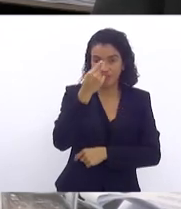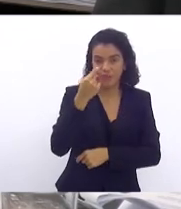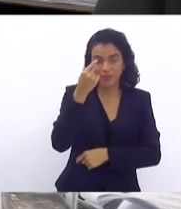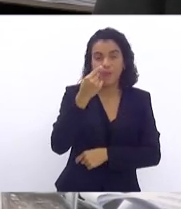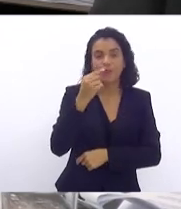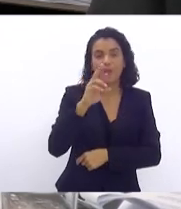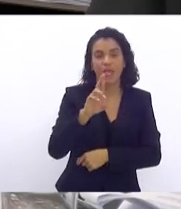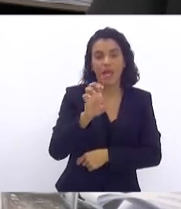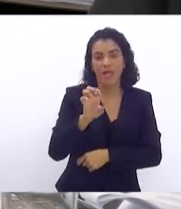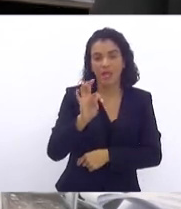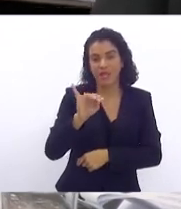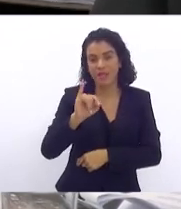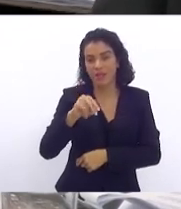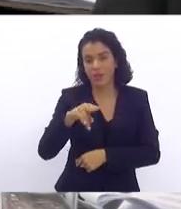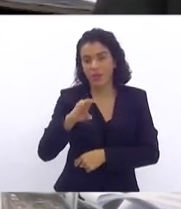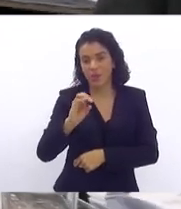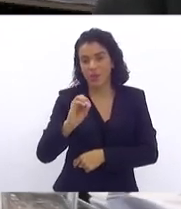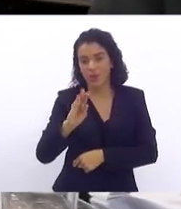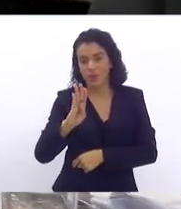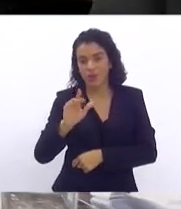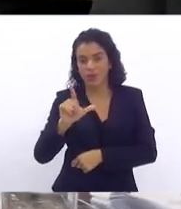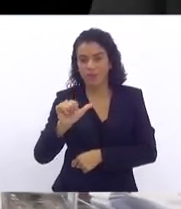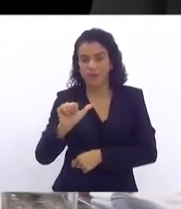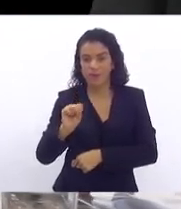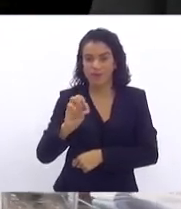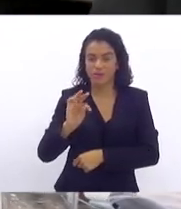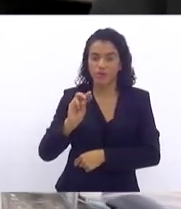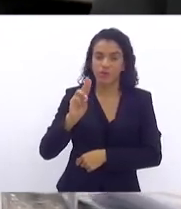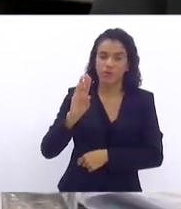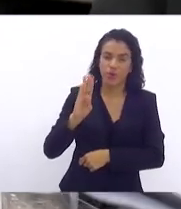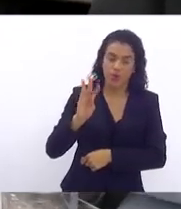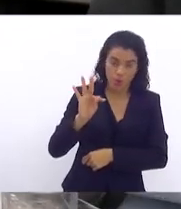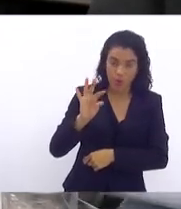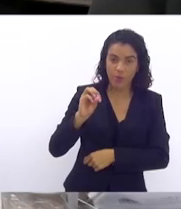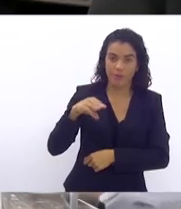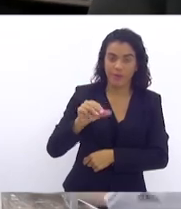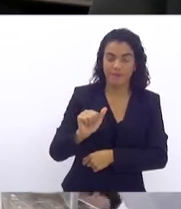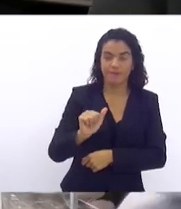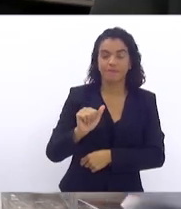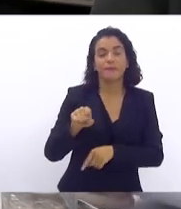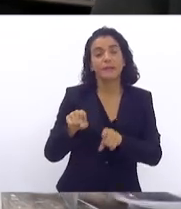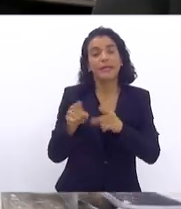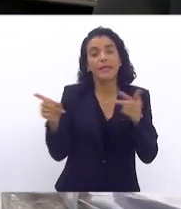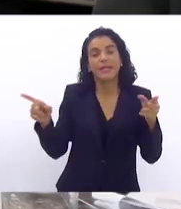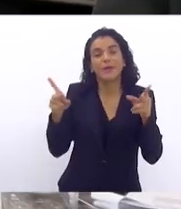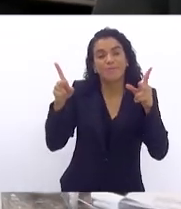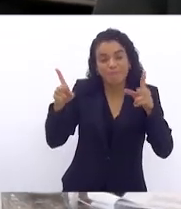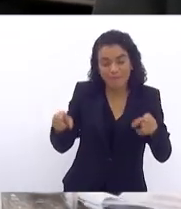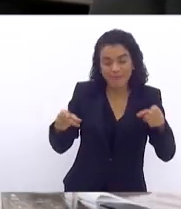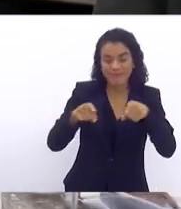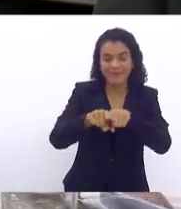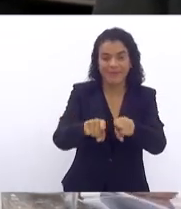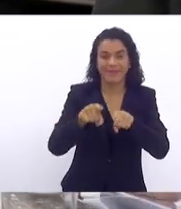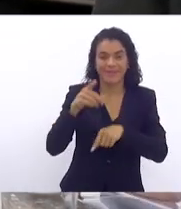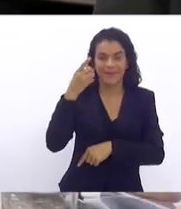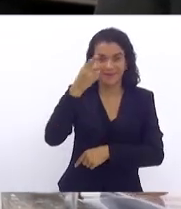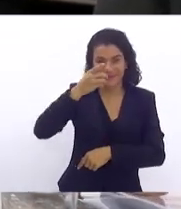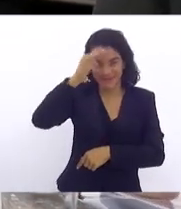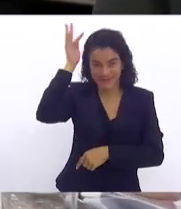logo depois, minutos depois, o deputado Fred também apresentou o mesmo projeto. E, por outro